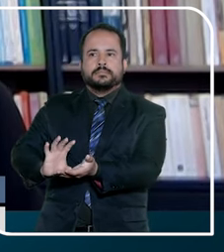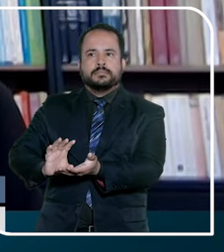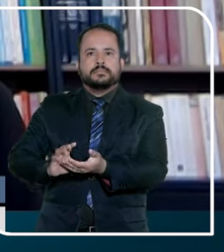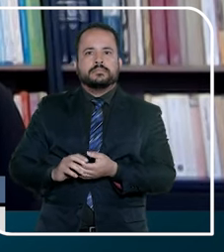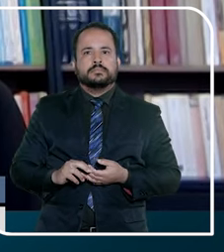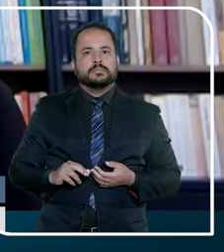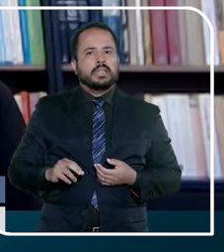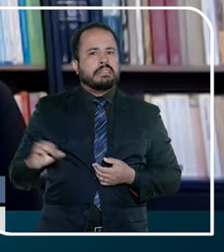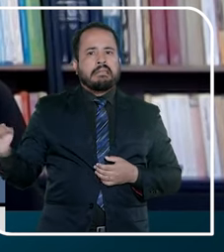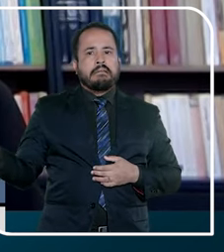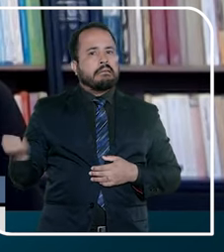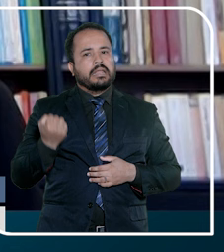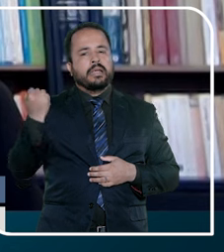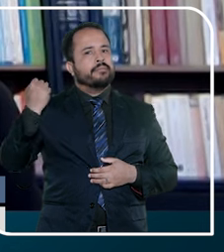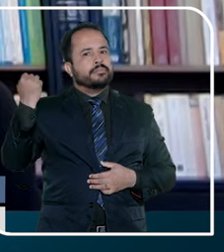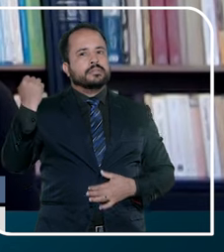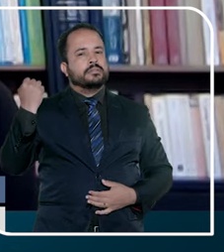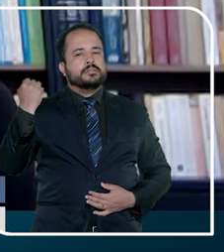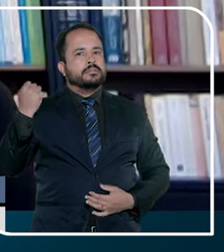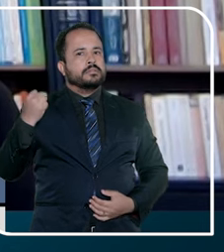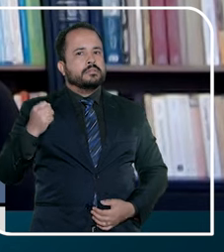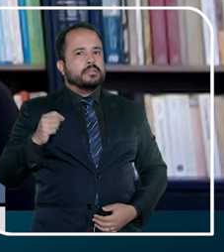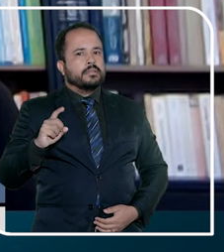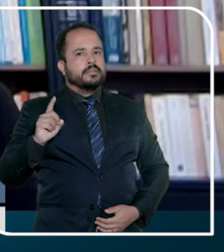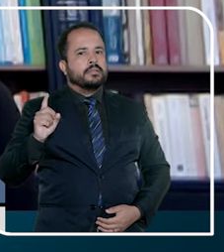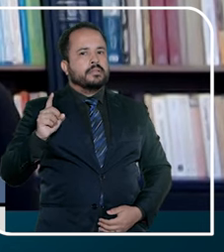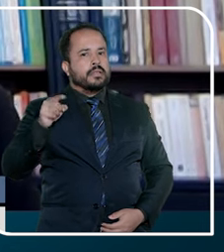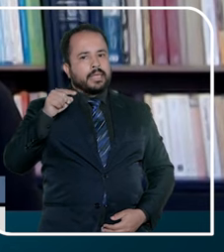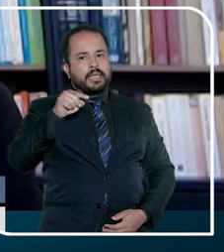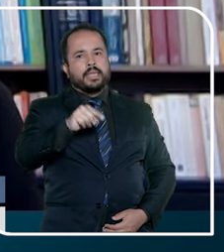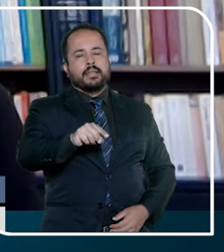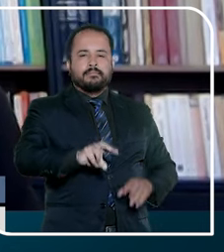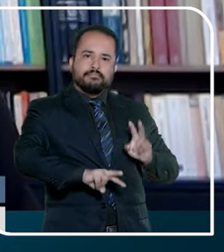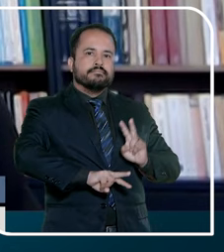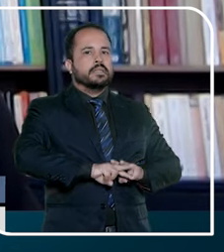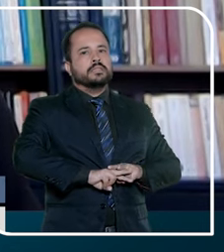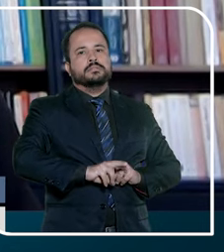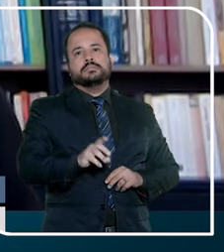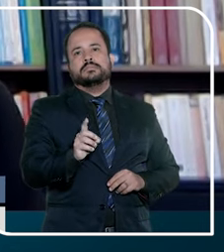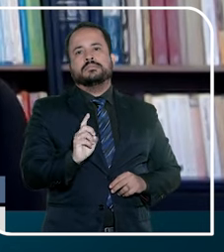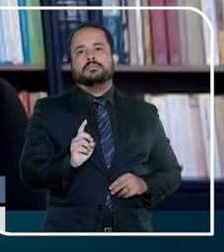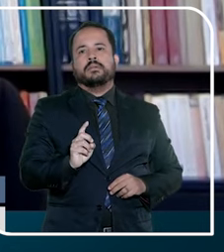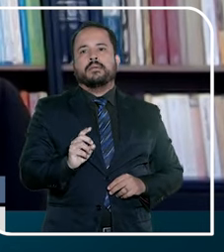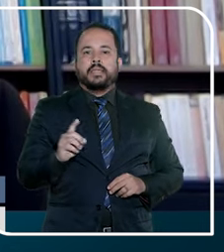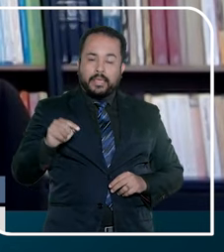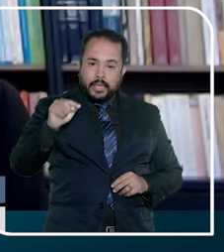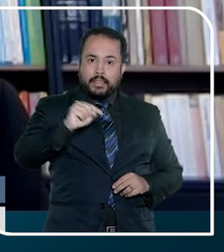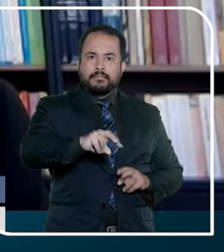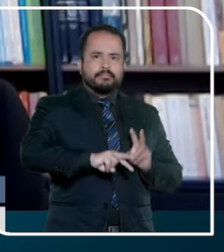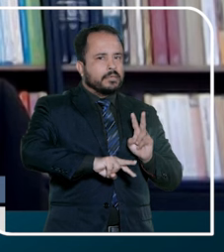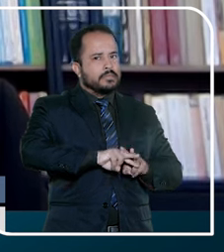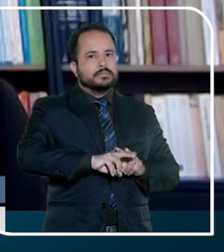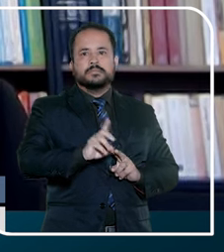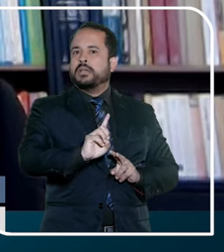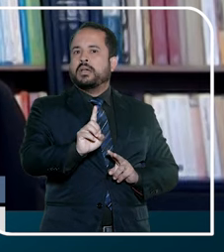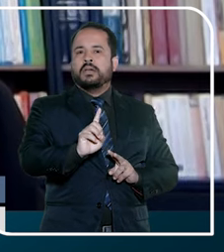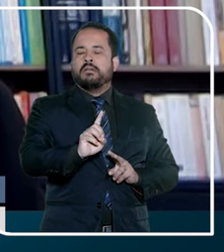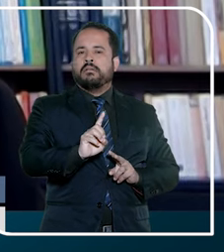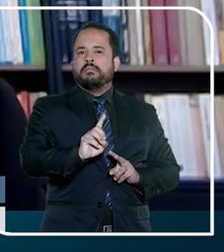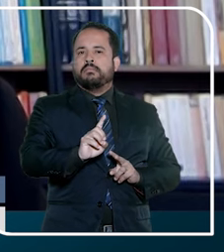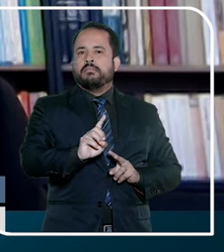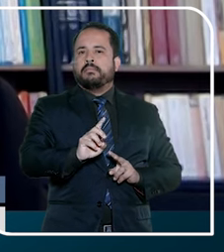o suficiente para justificar que ele seja preso que ele tenha uma sanção penal então a a